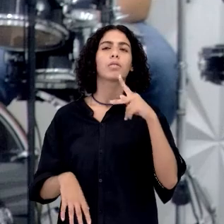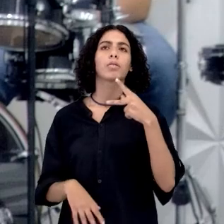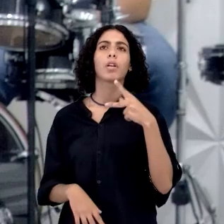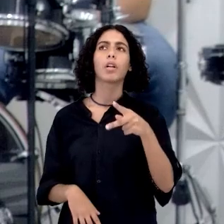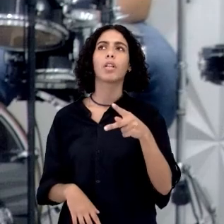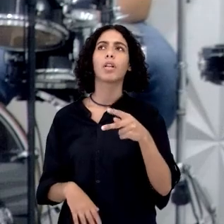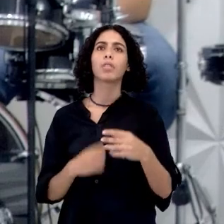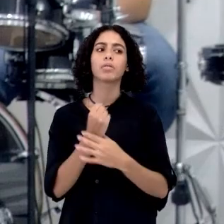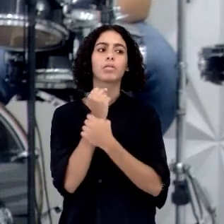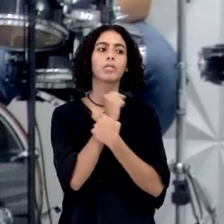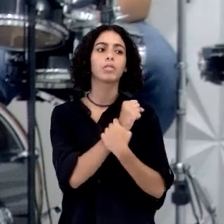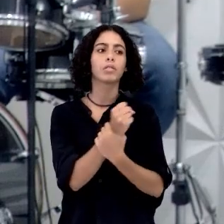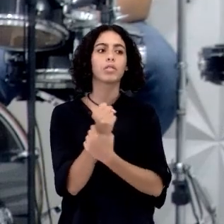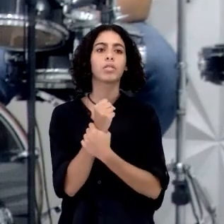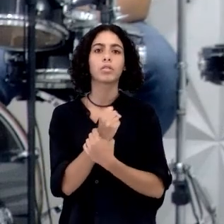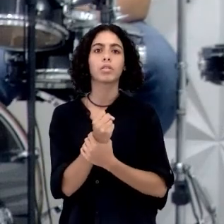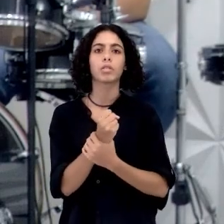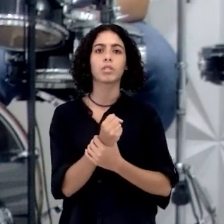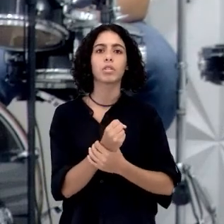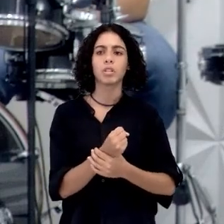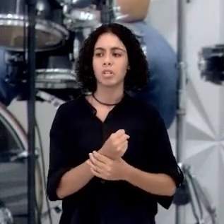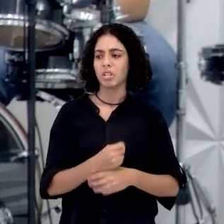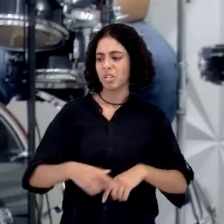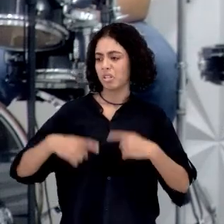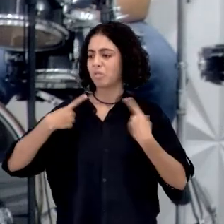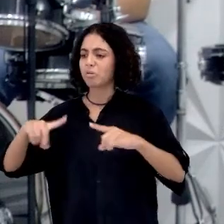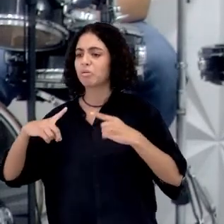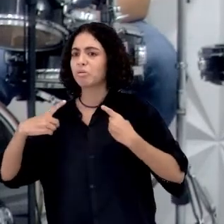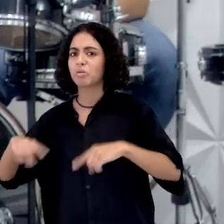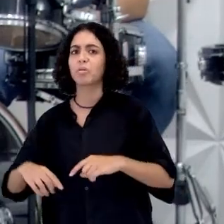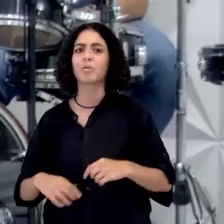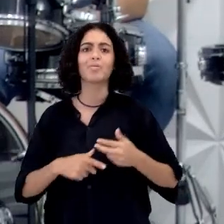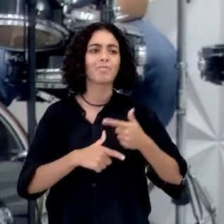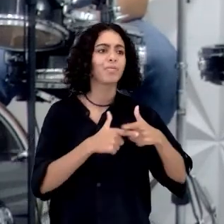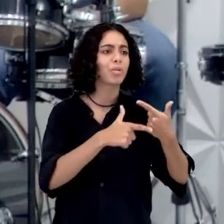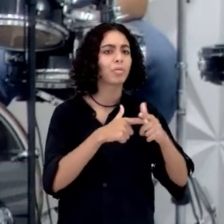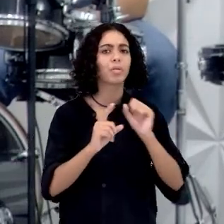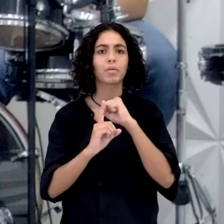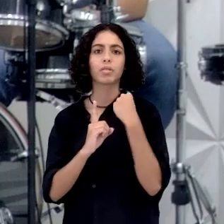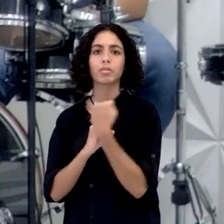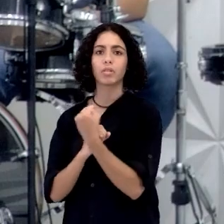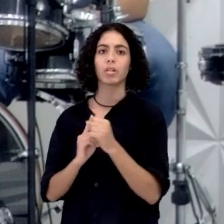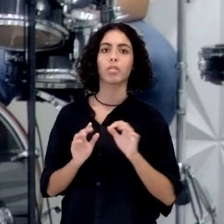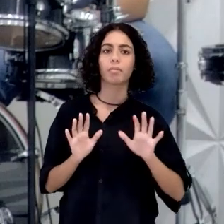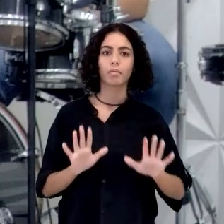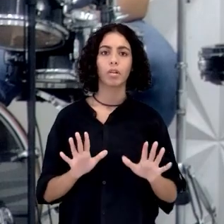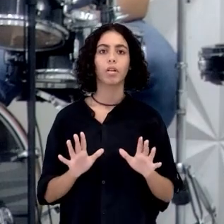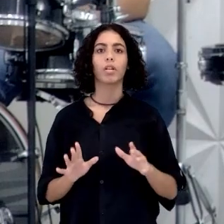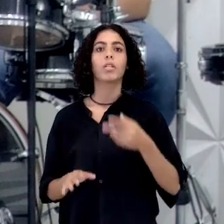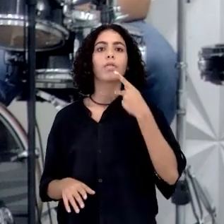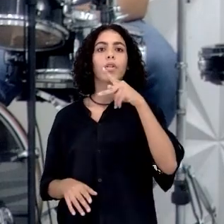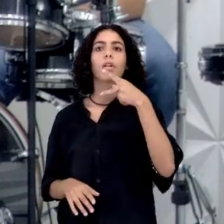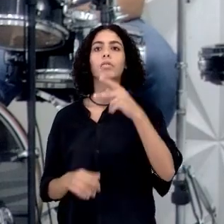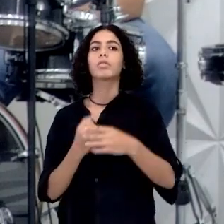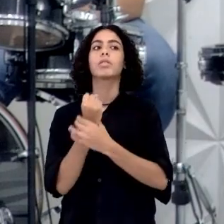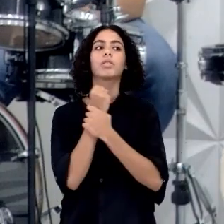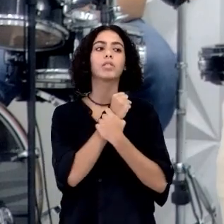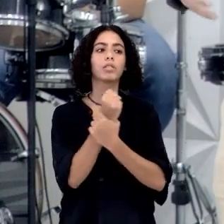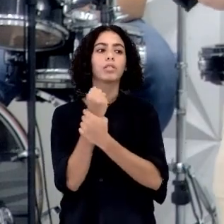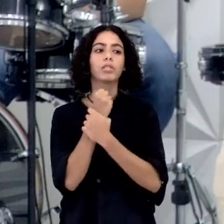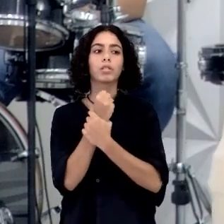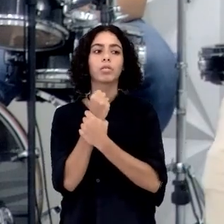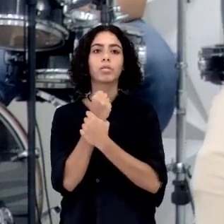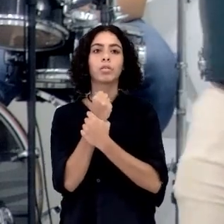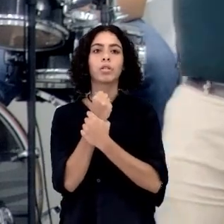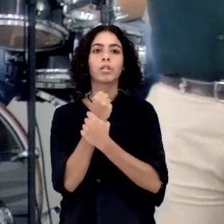que a gente vive na nossa sociedade. Eu estou falando em uma espécie de segurança ideológica. A gente fica preocupado com o